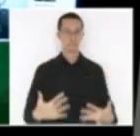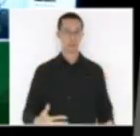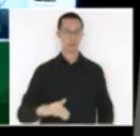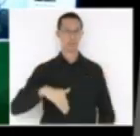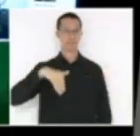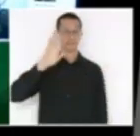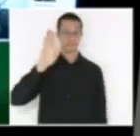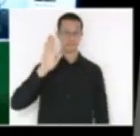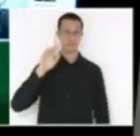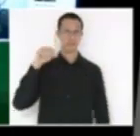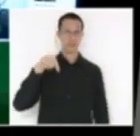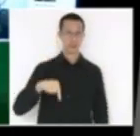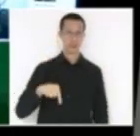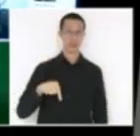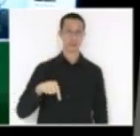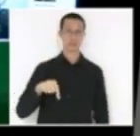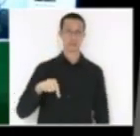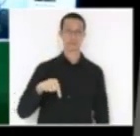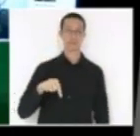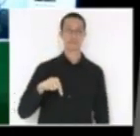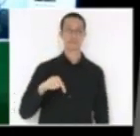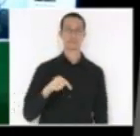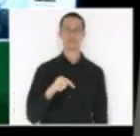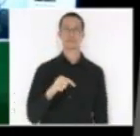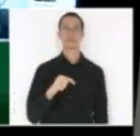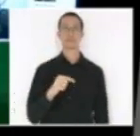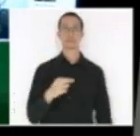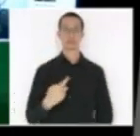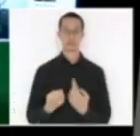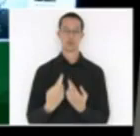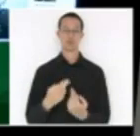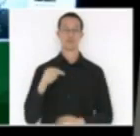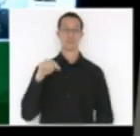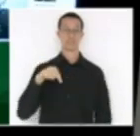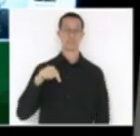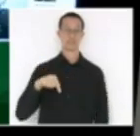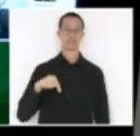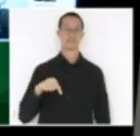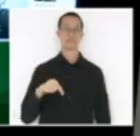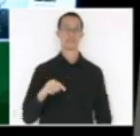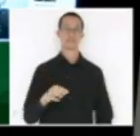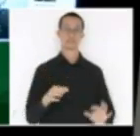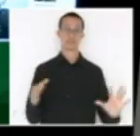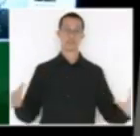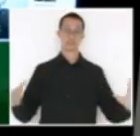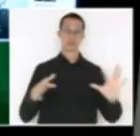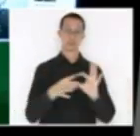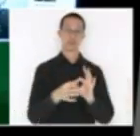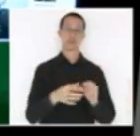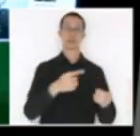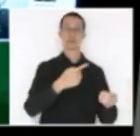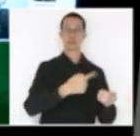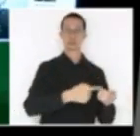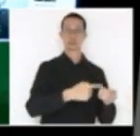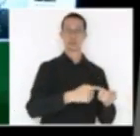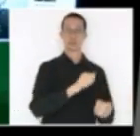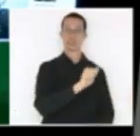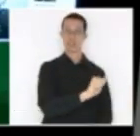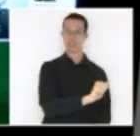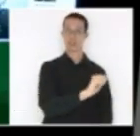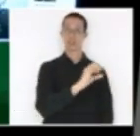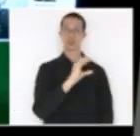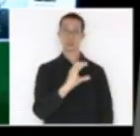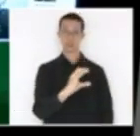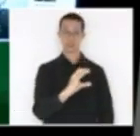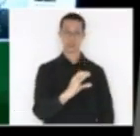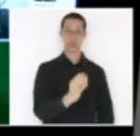atenção a essa importante rodovia que liga Antônio Carlos, o maior produtor de